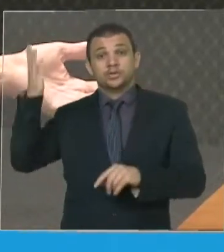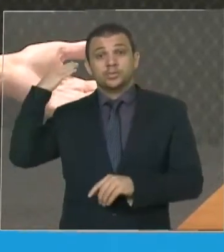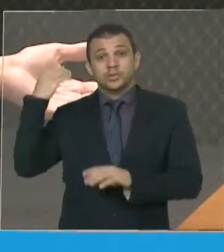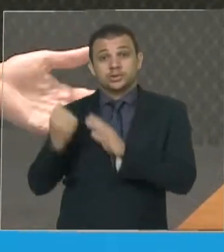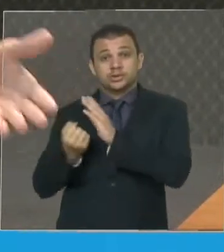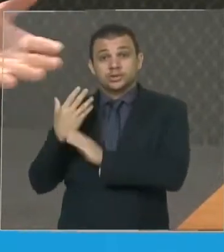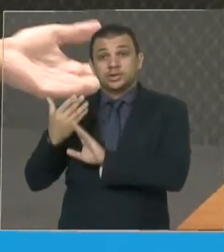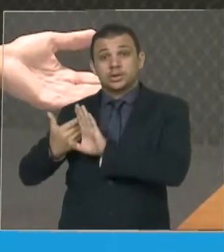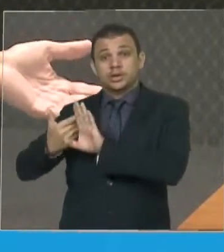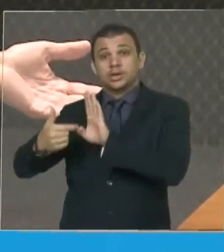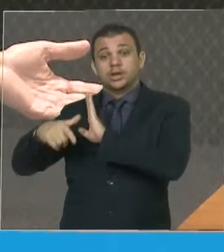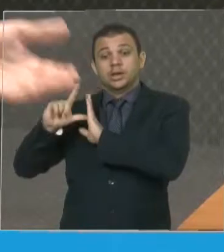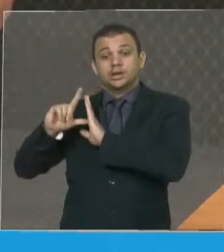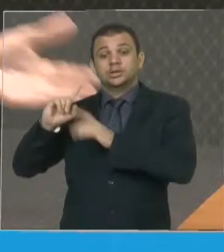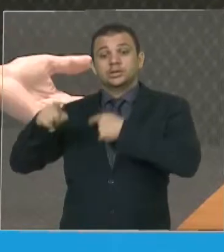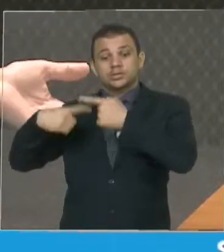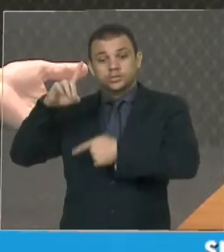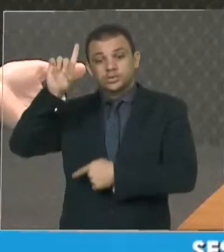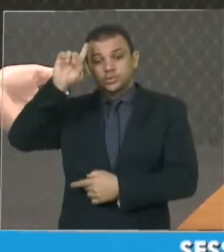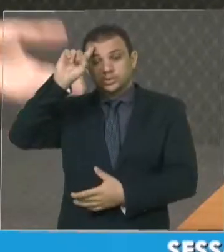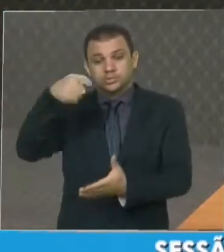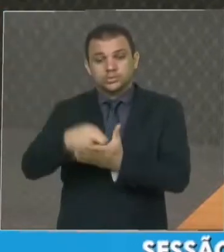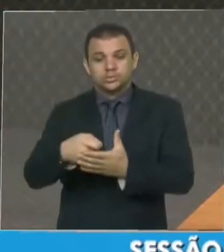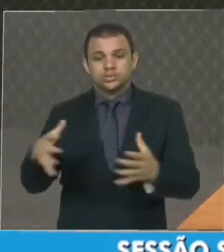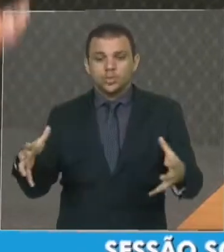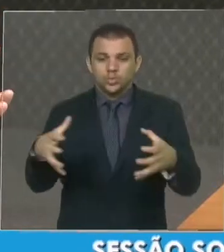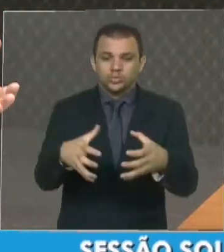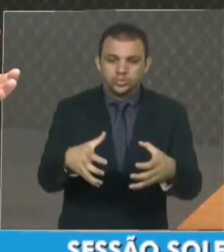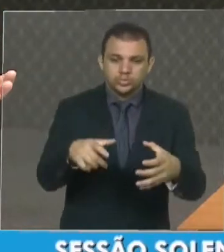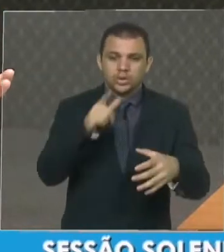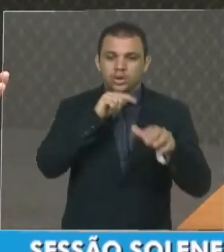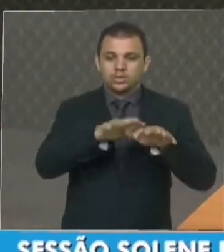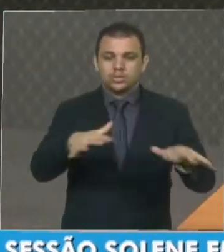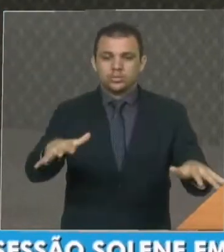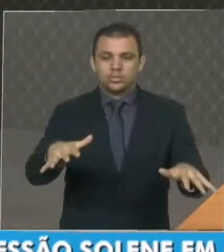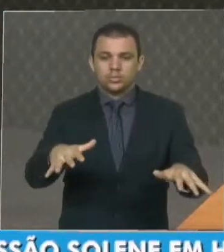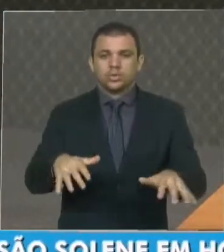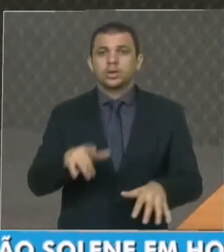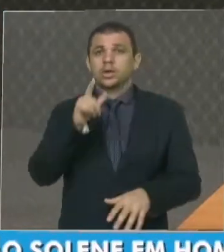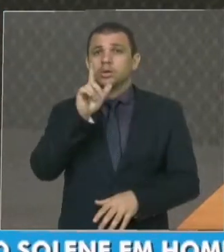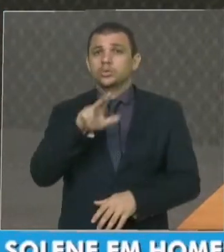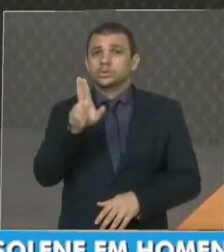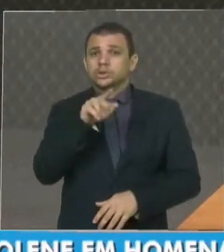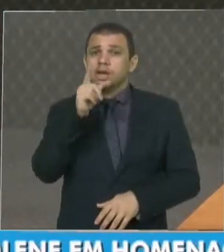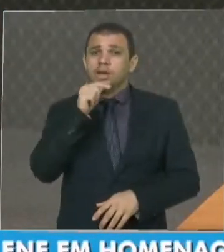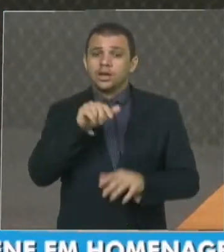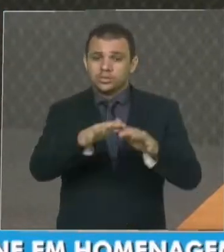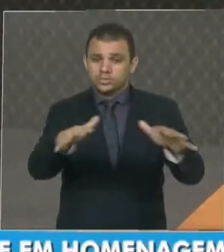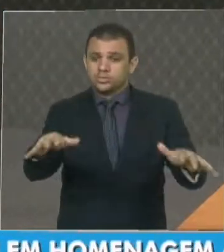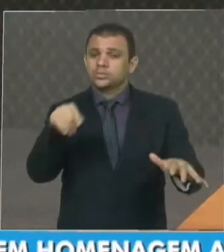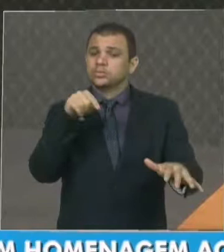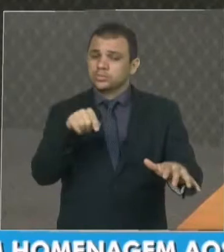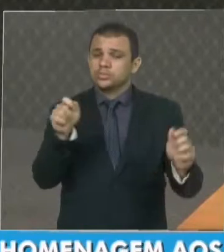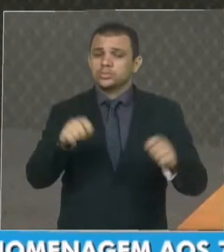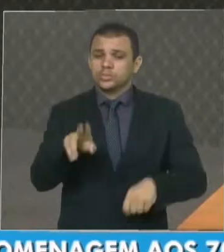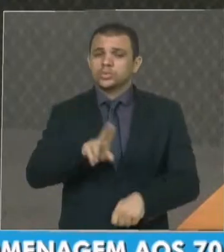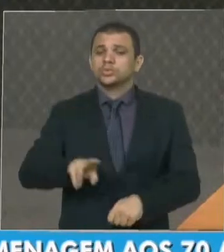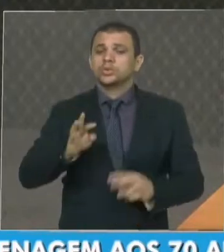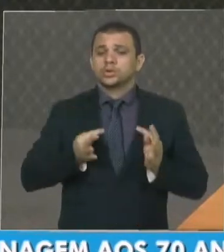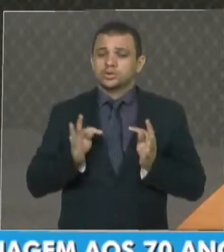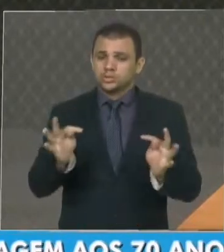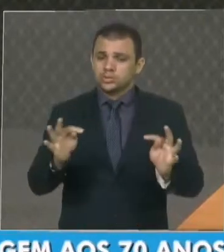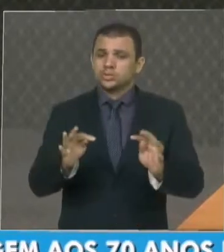usar, acabar a seca. Tem tecnologia, pensamento. Quando Israel não tiver nada,